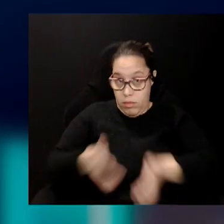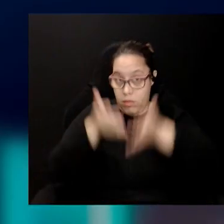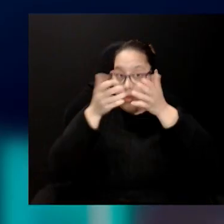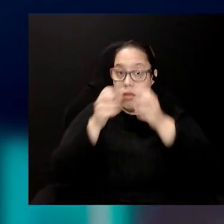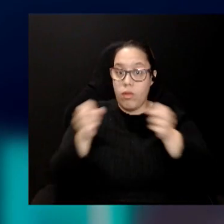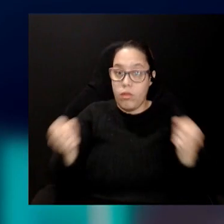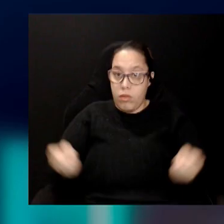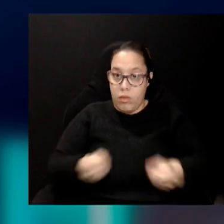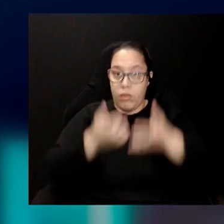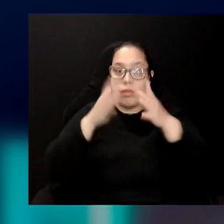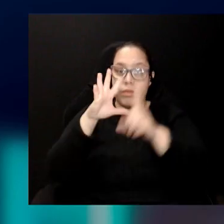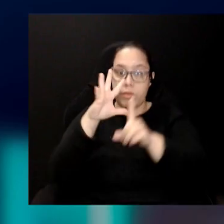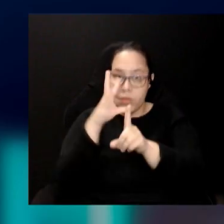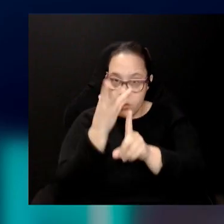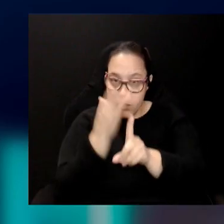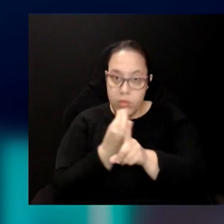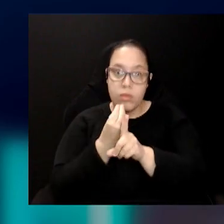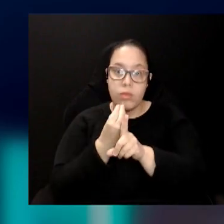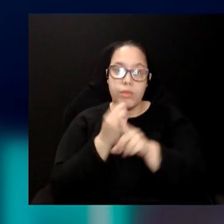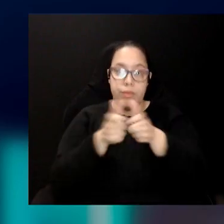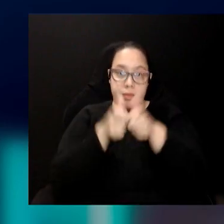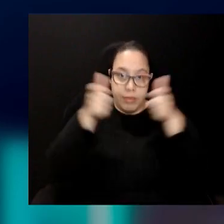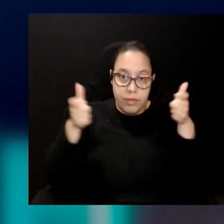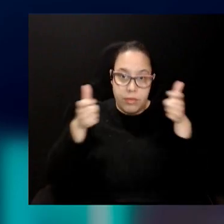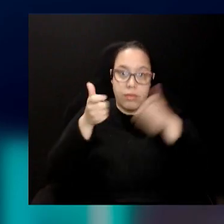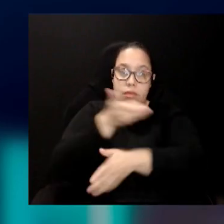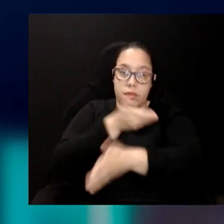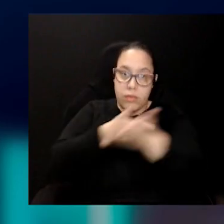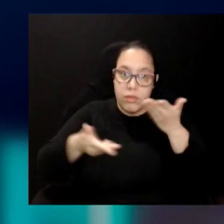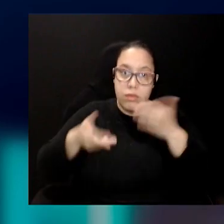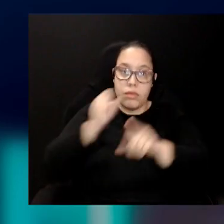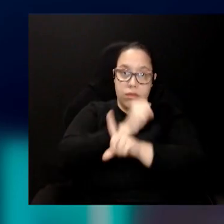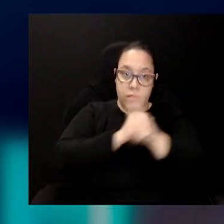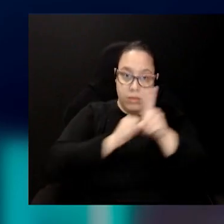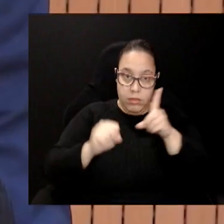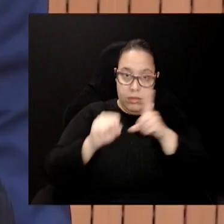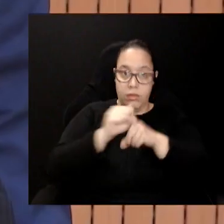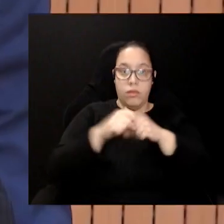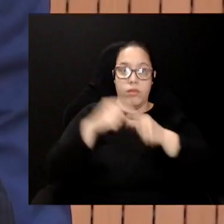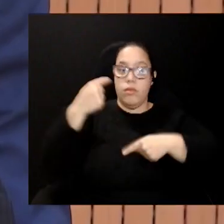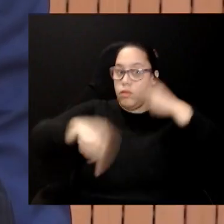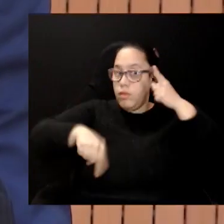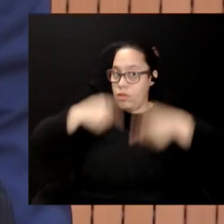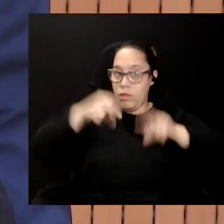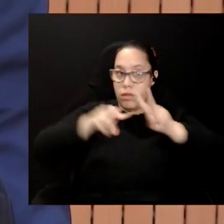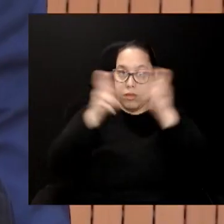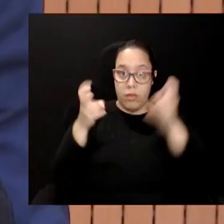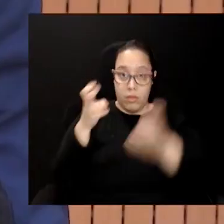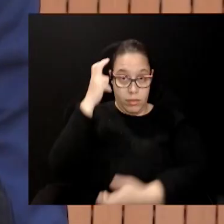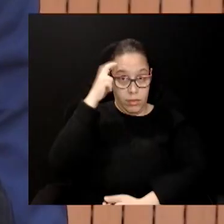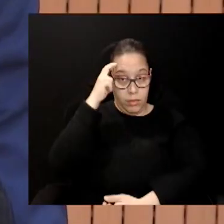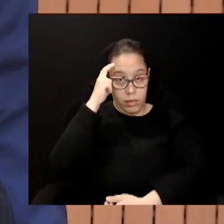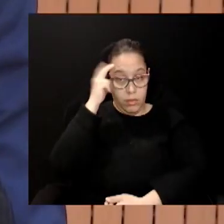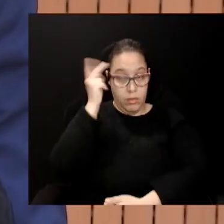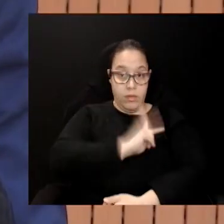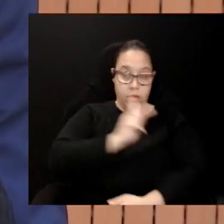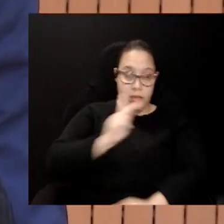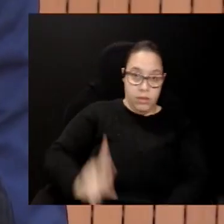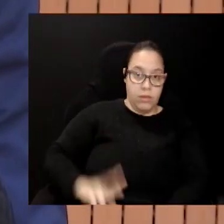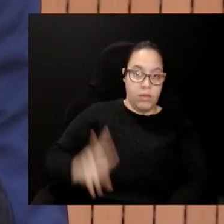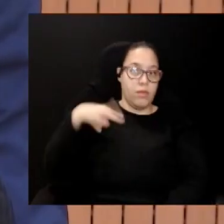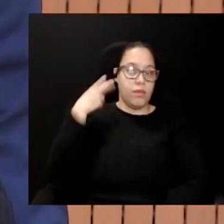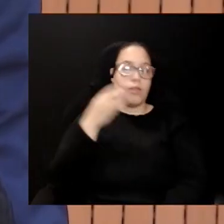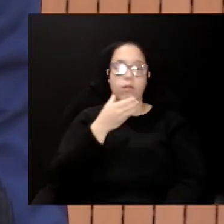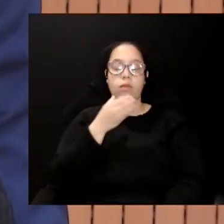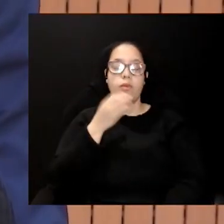artísticas e ampliar a participação da sociedade nas discussões sobre cultura. O presidente, vereador Igor Diego,